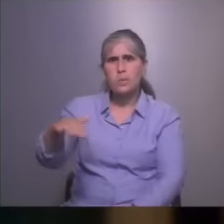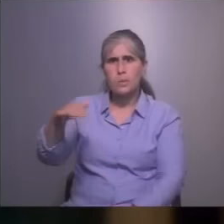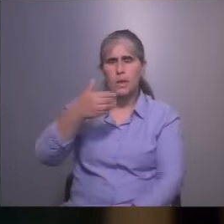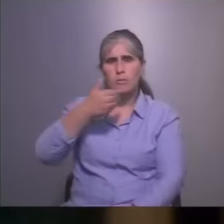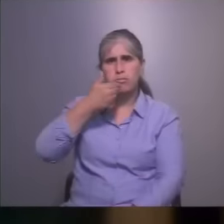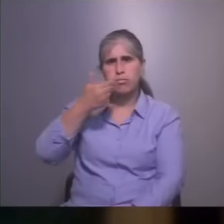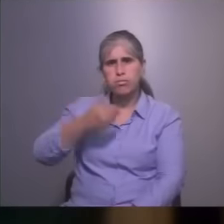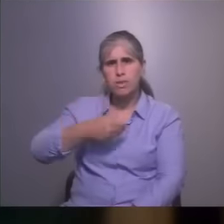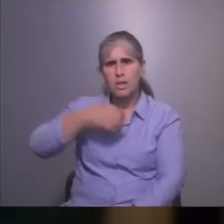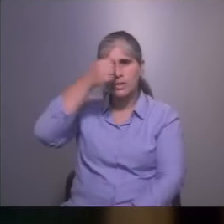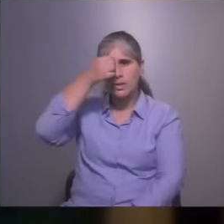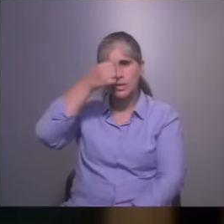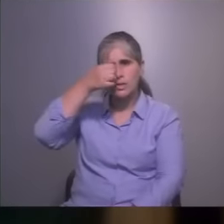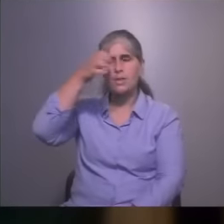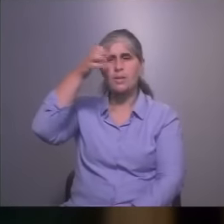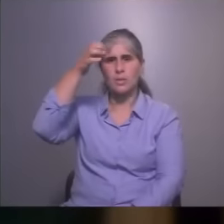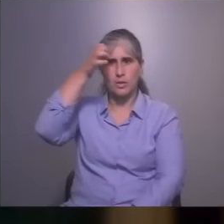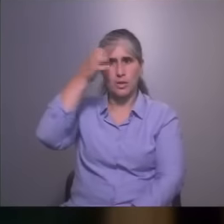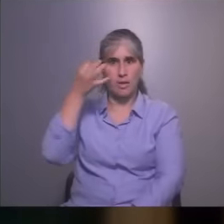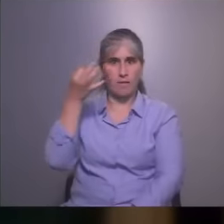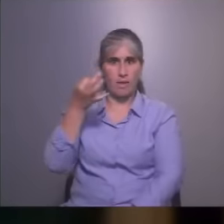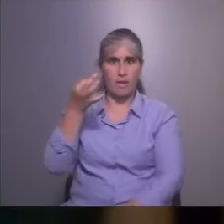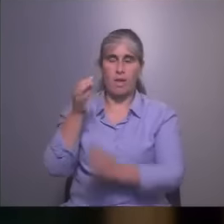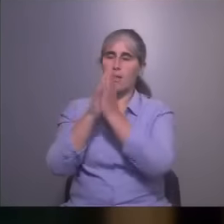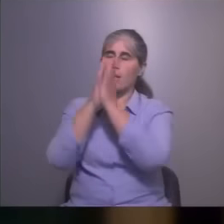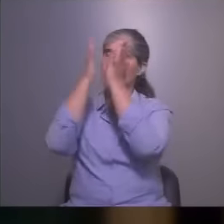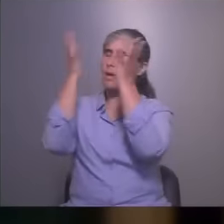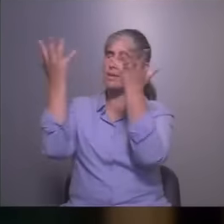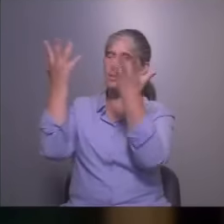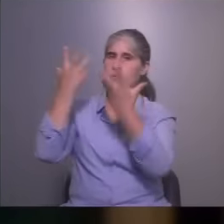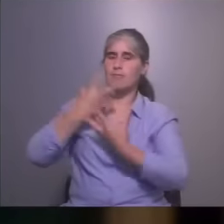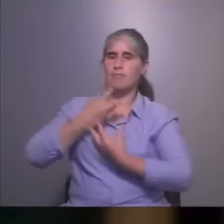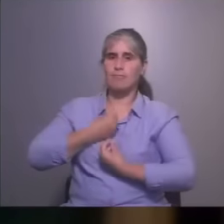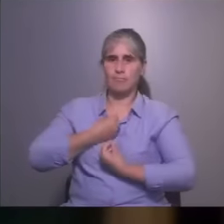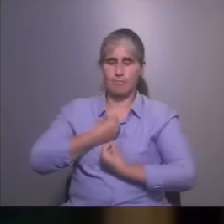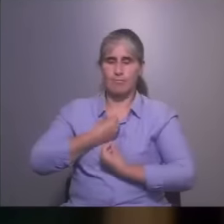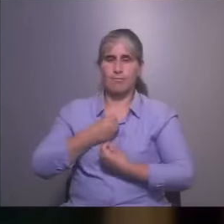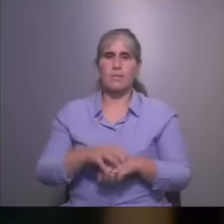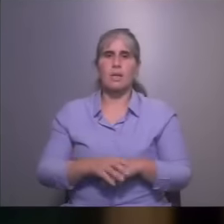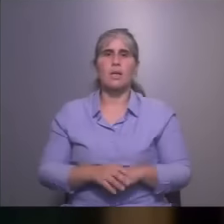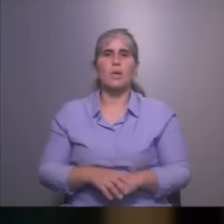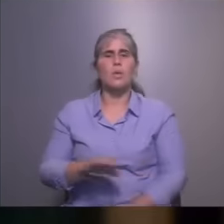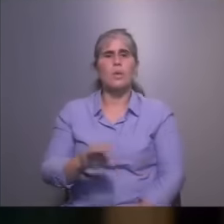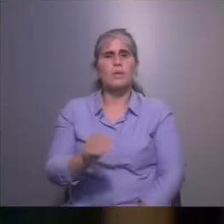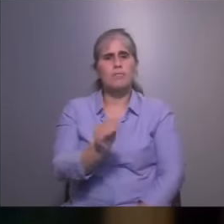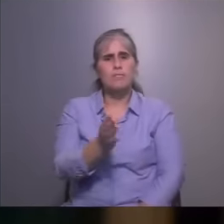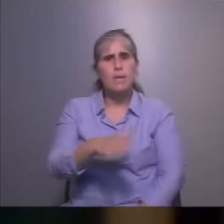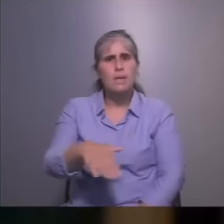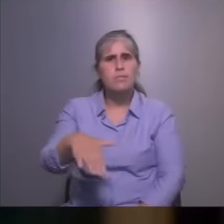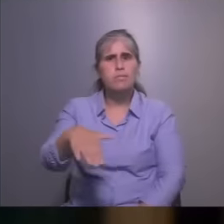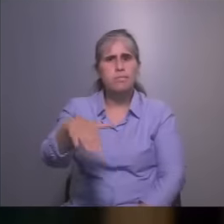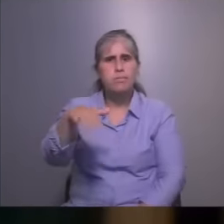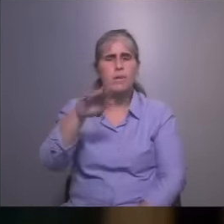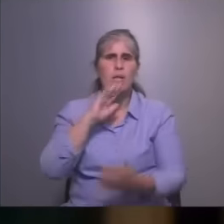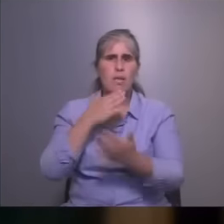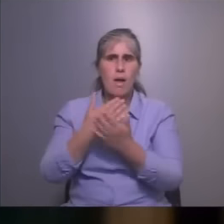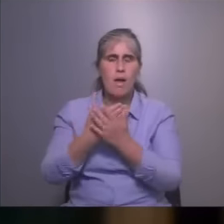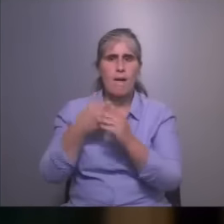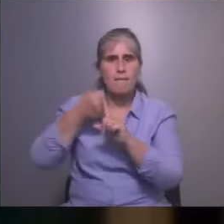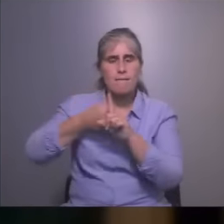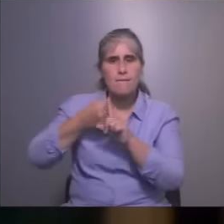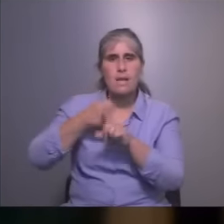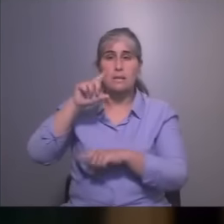e robustece-se, enchendo de sabedoria, acompanhado pela graça de Deus. É no tempo da infância,